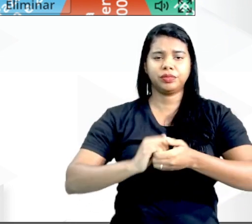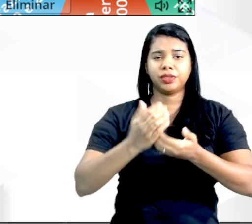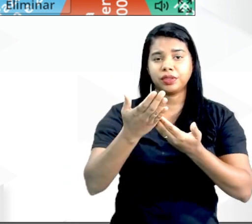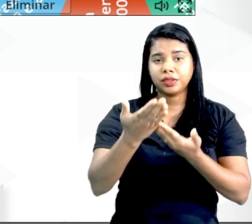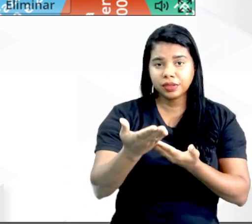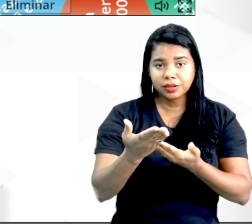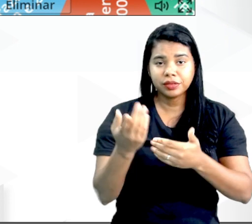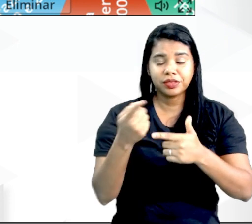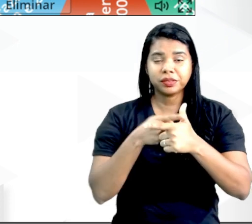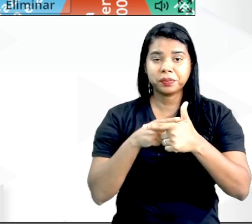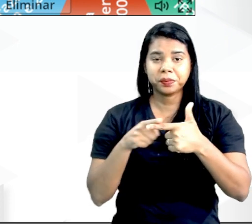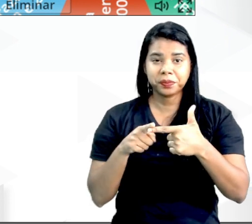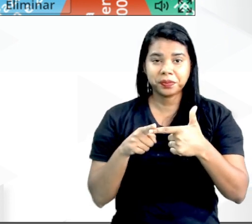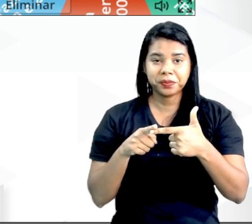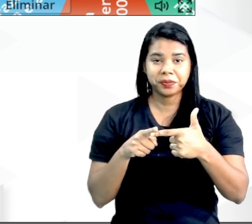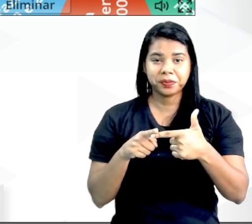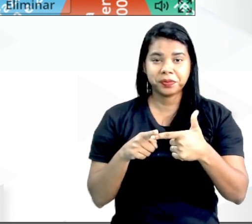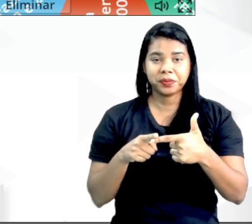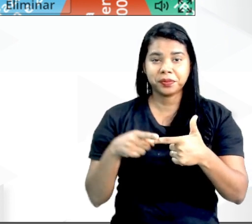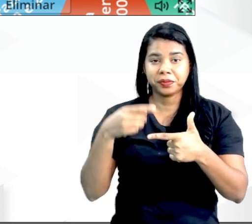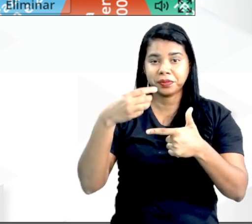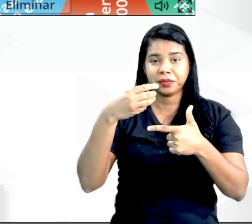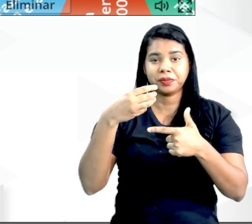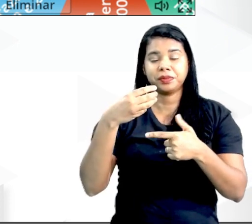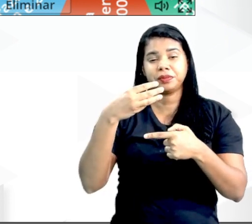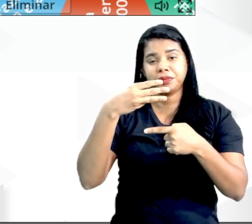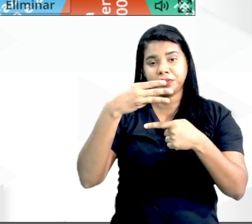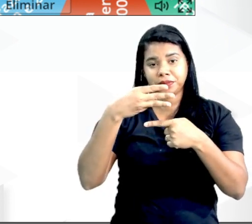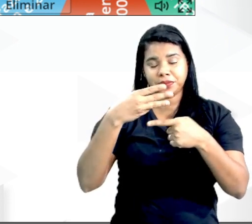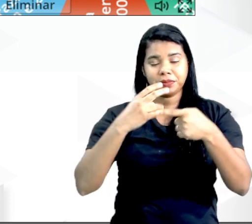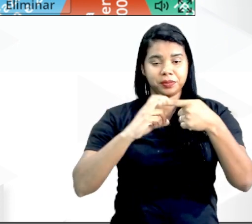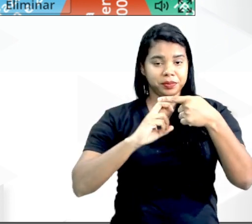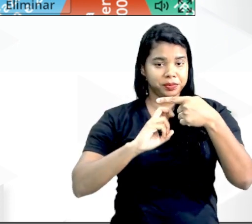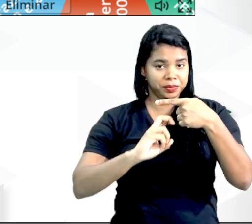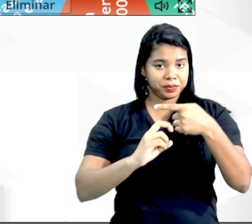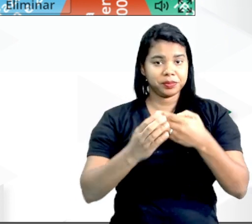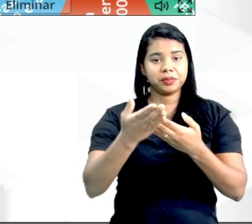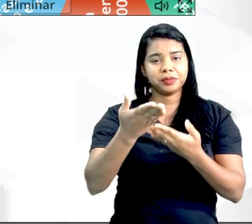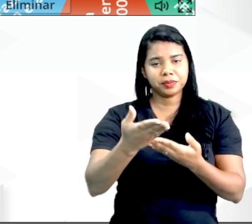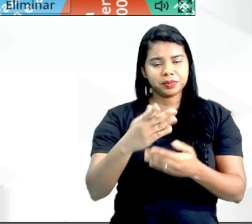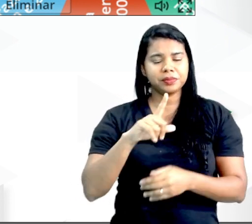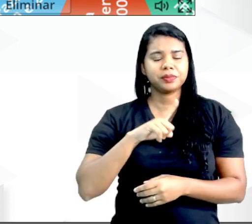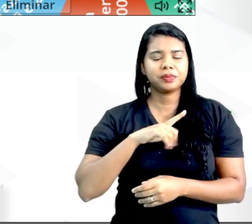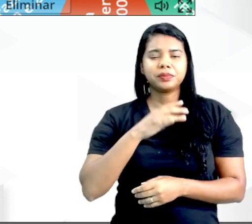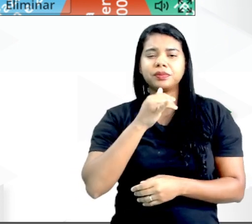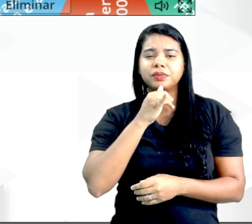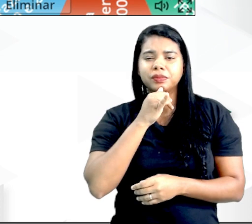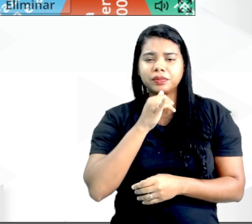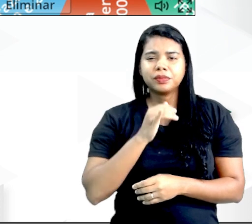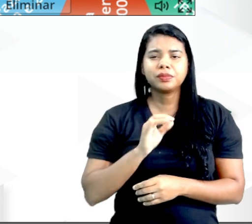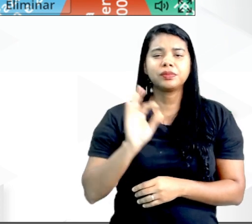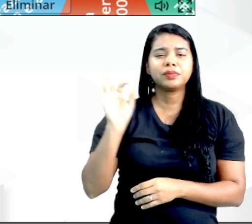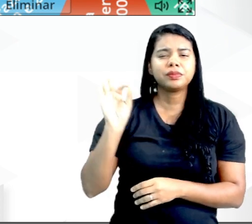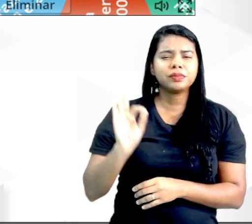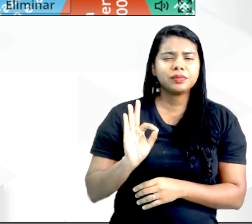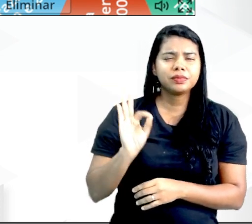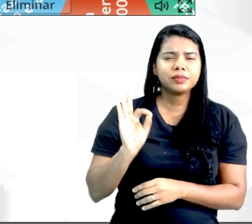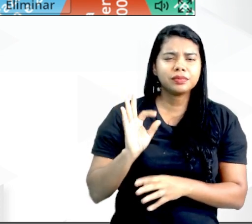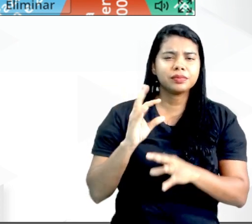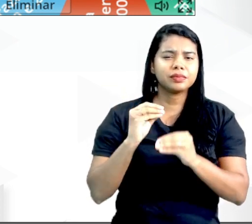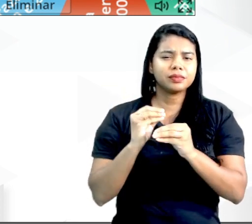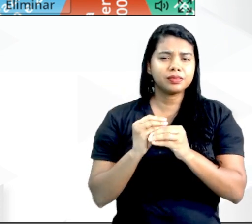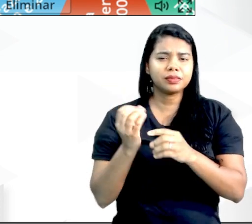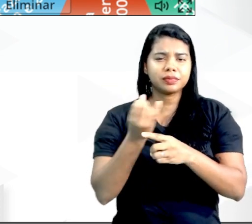você dividir 3 por 5, você vai obter uma taxa